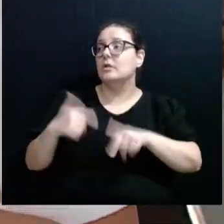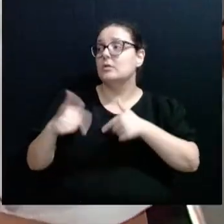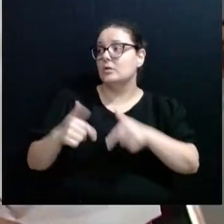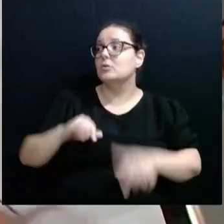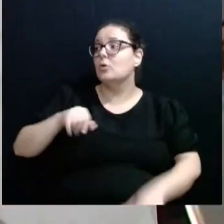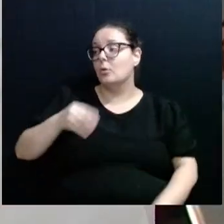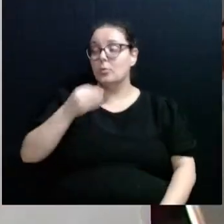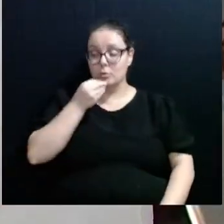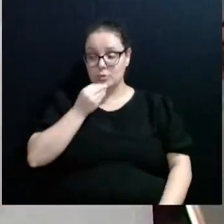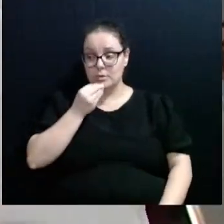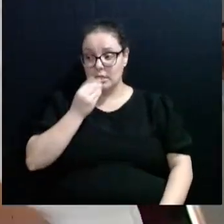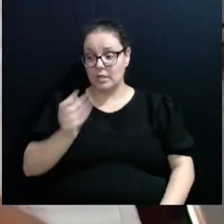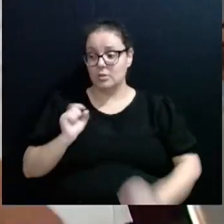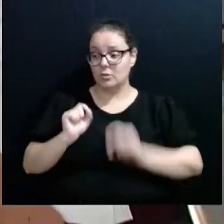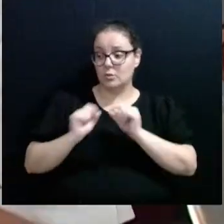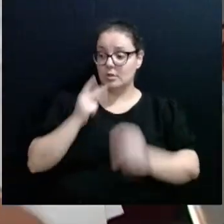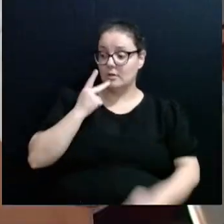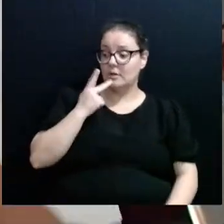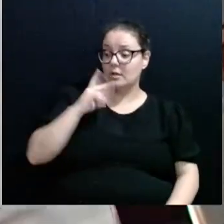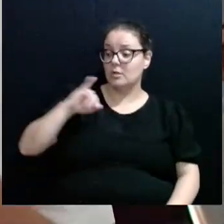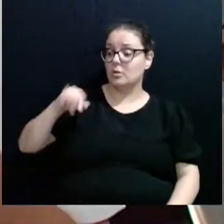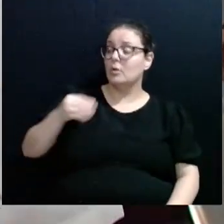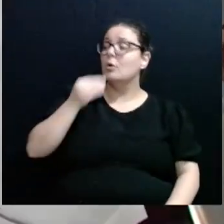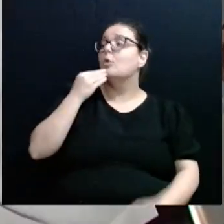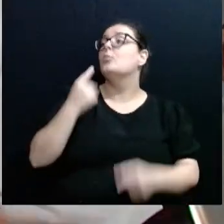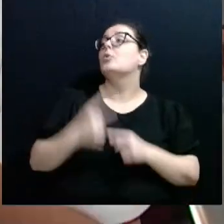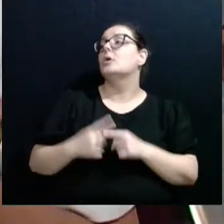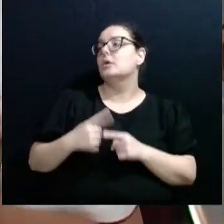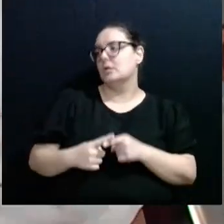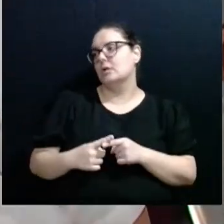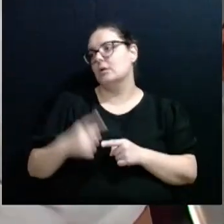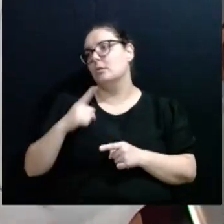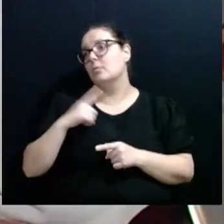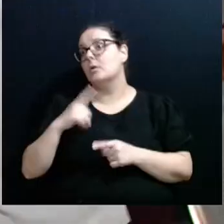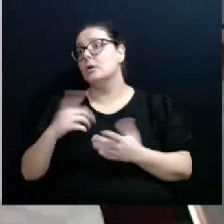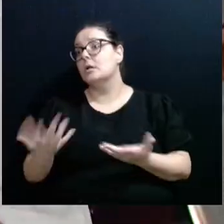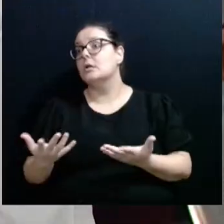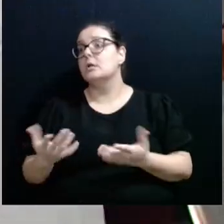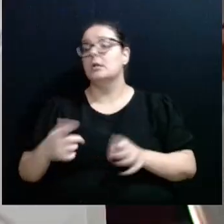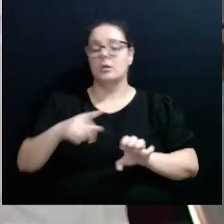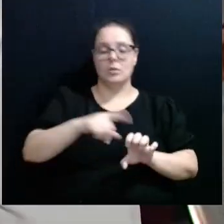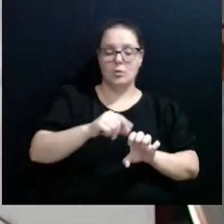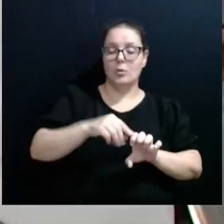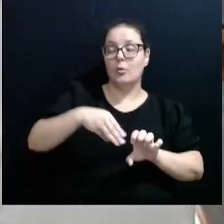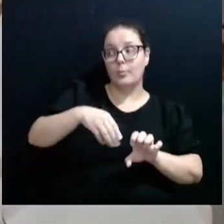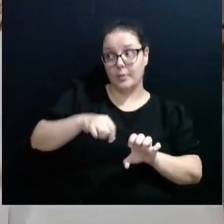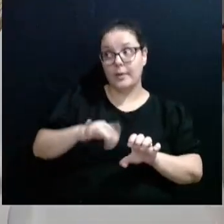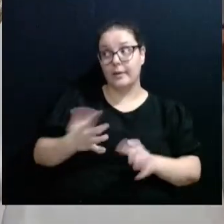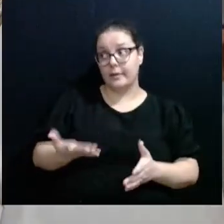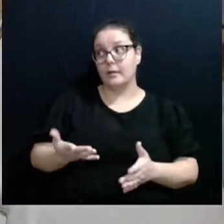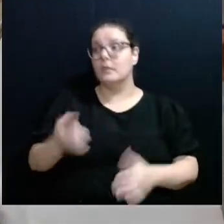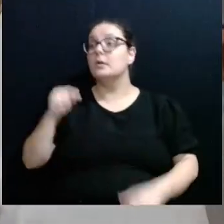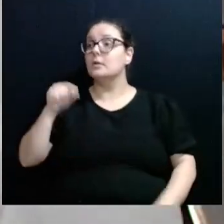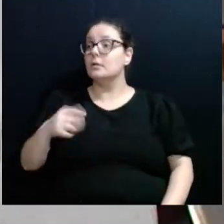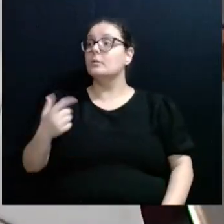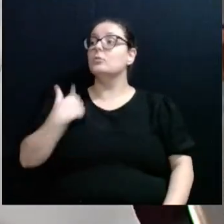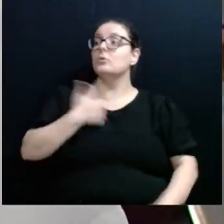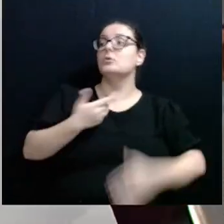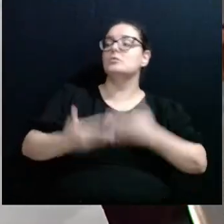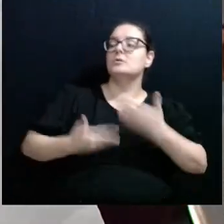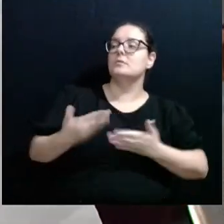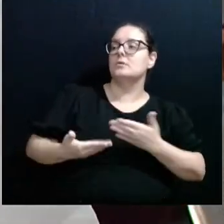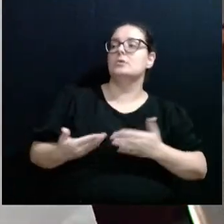a gente fala de oportunidades por quê? Porque a gente tem atendimento para o microempreendedor, o MEI, né? Então, a gente tem o serviço de formalização